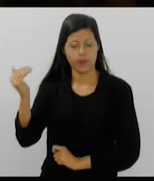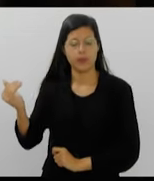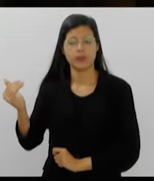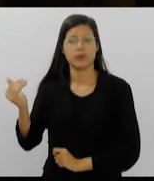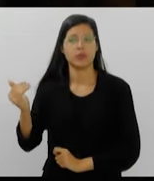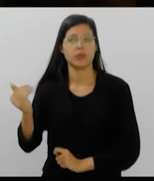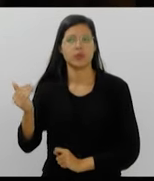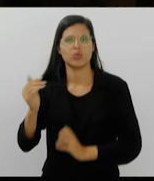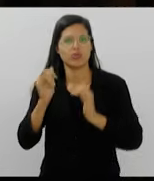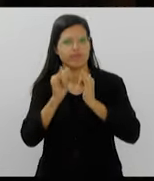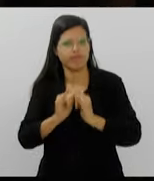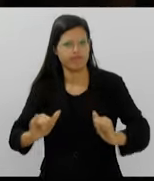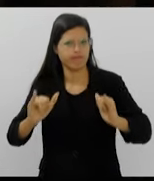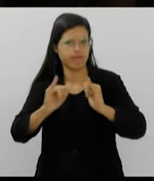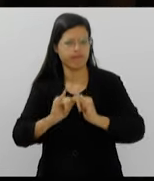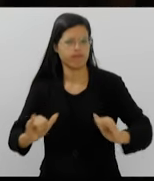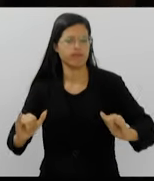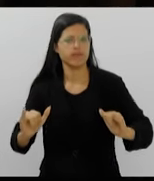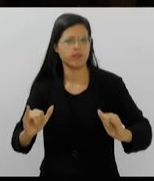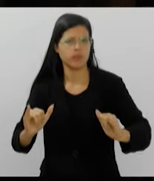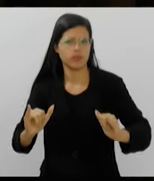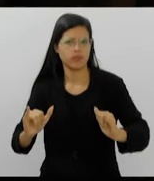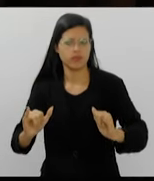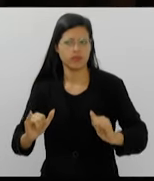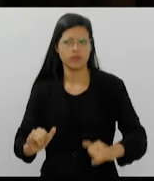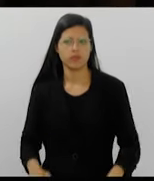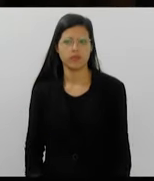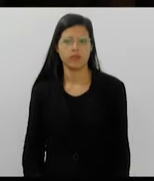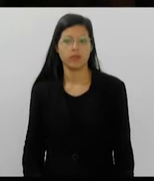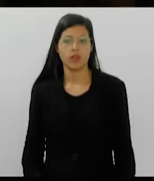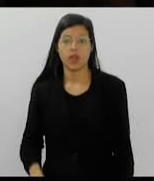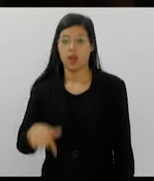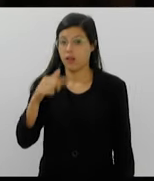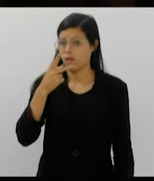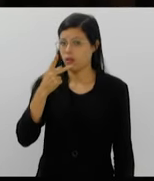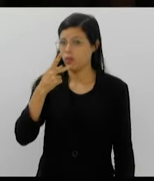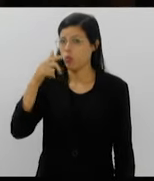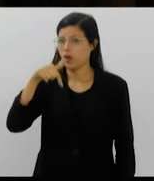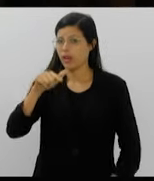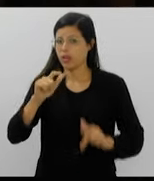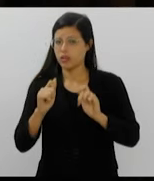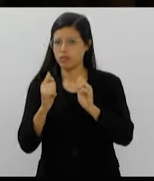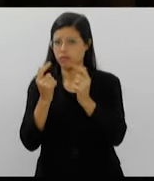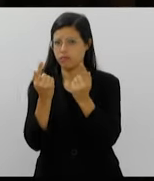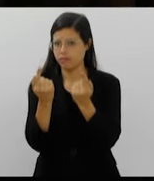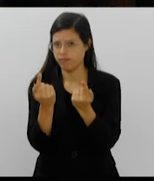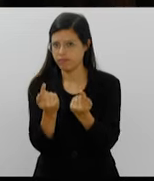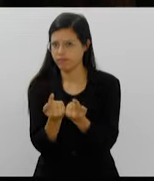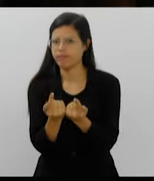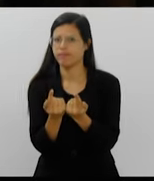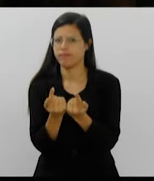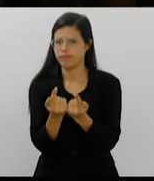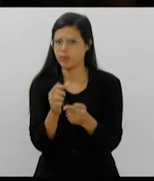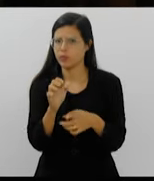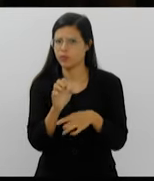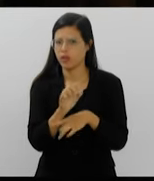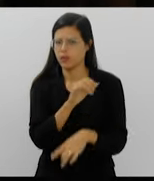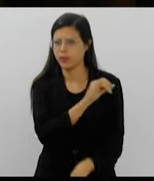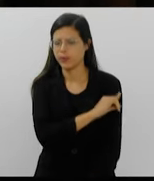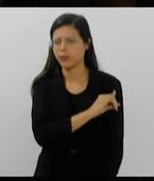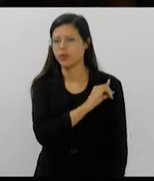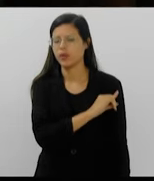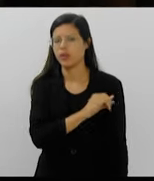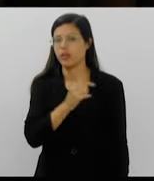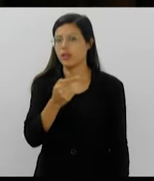e fala em alto e bom tom de que a Assembleia Legislativa do Estado do Rio de Janeiro, portanto, os